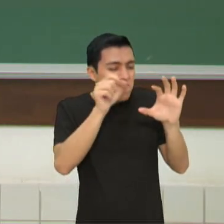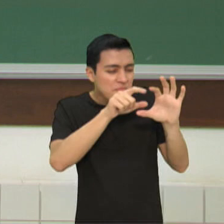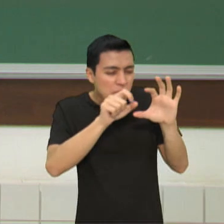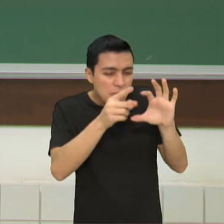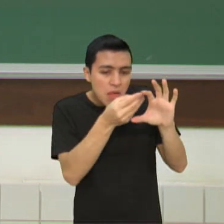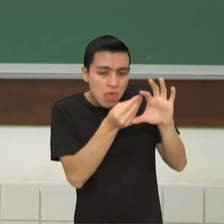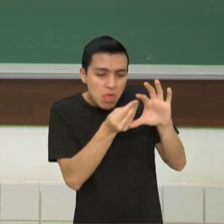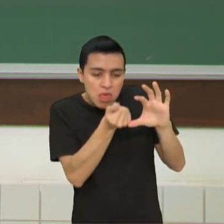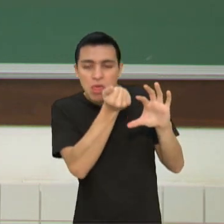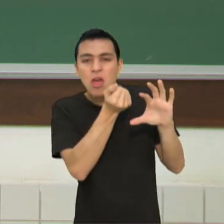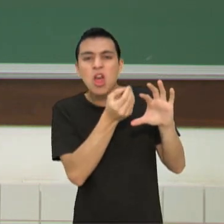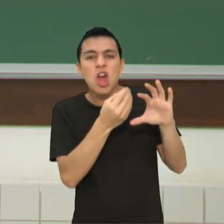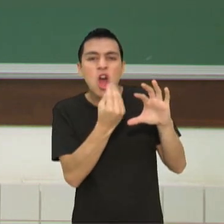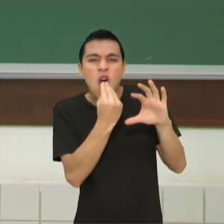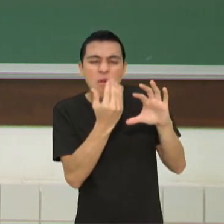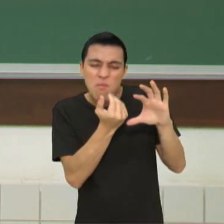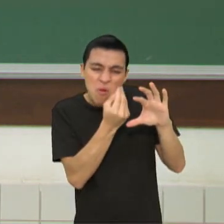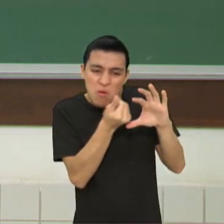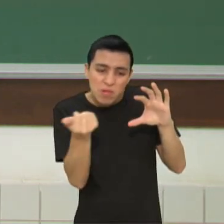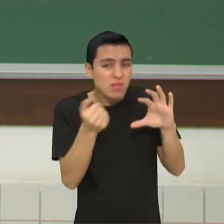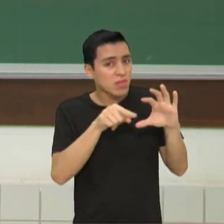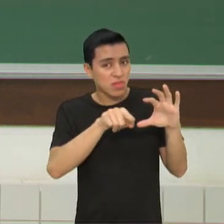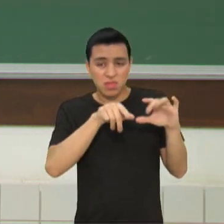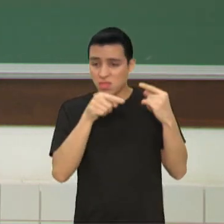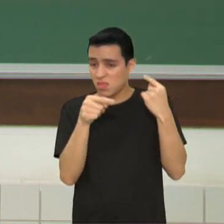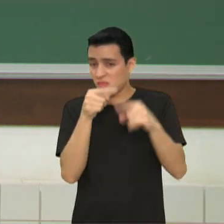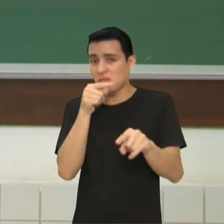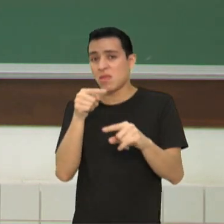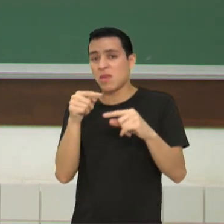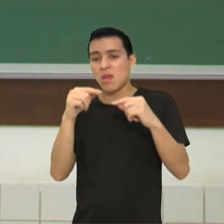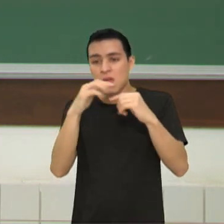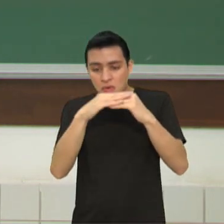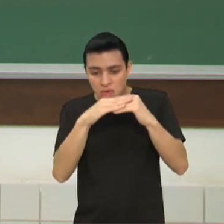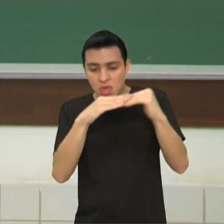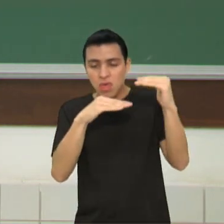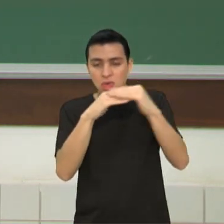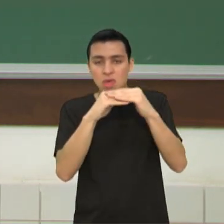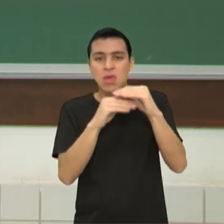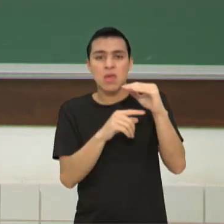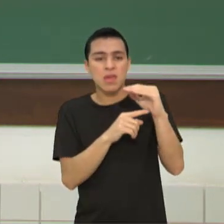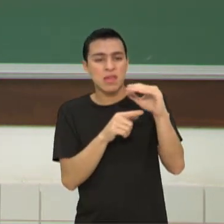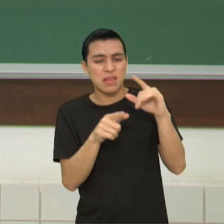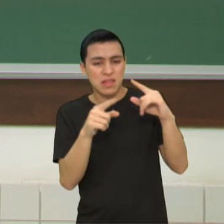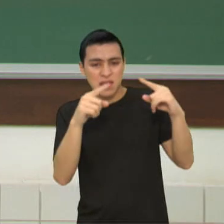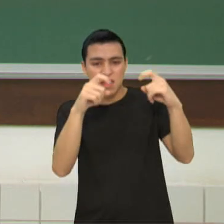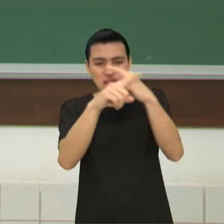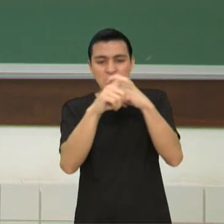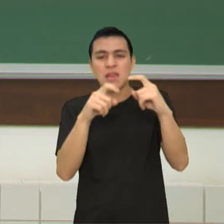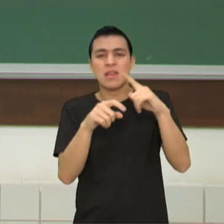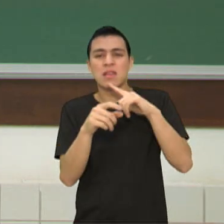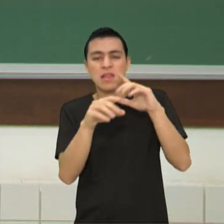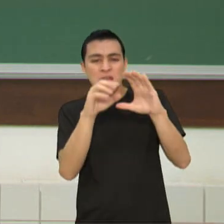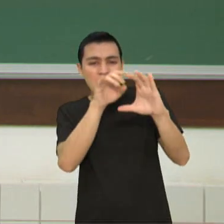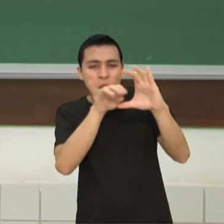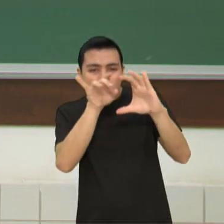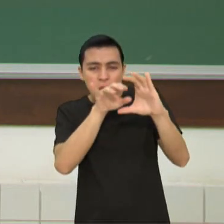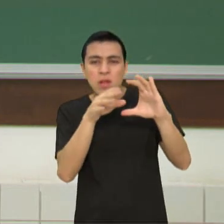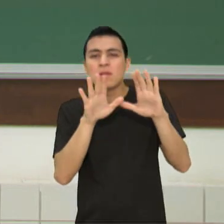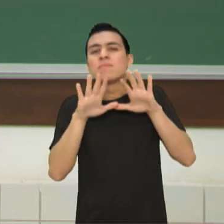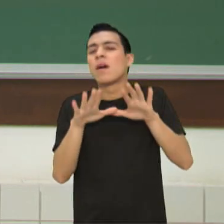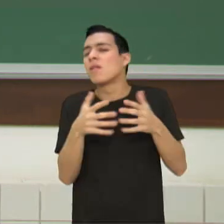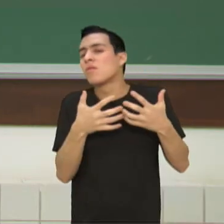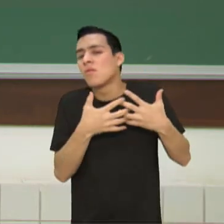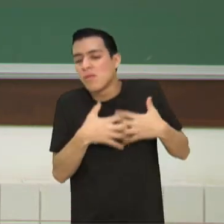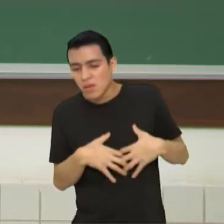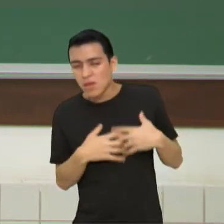estão dentro das suas células. Muito menos está associado com a dupla membrana que tem mitocôndria e tem cloroplasto. Mas como funciona esse